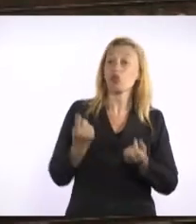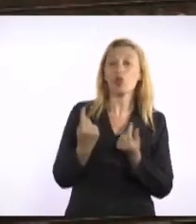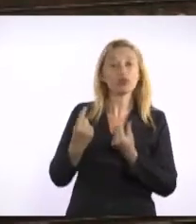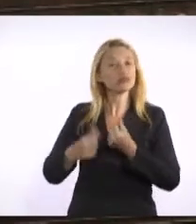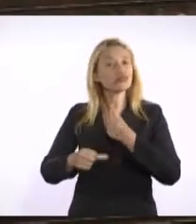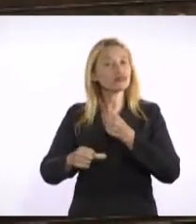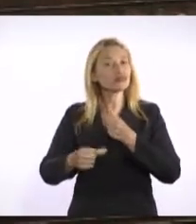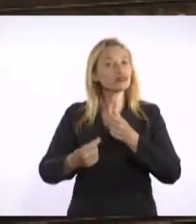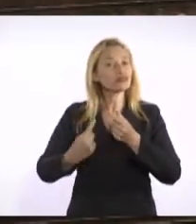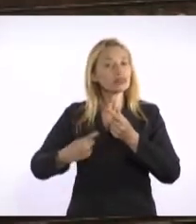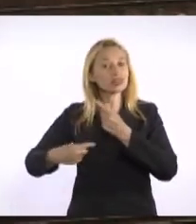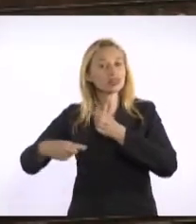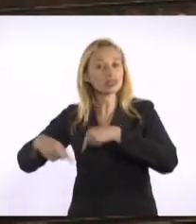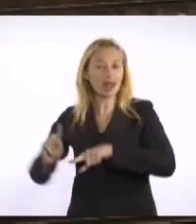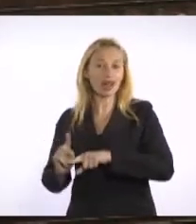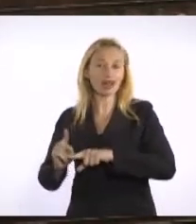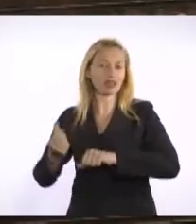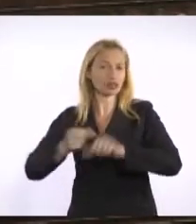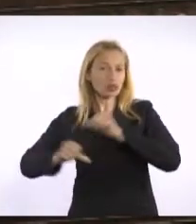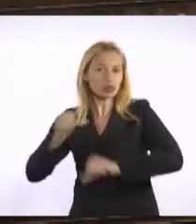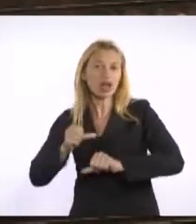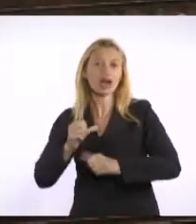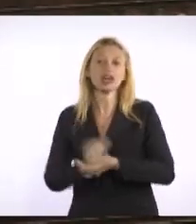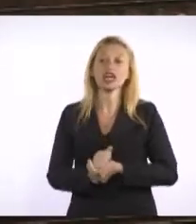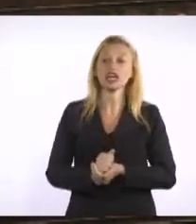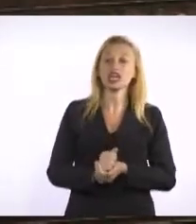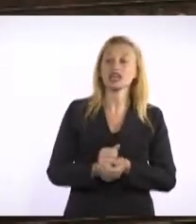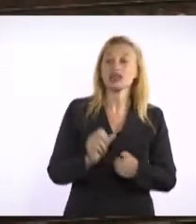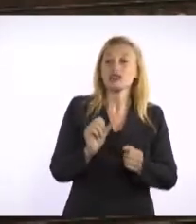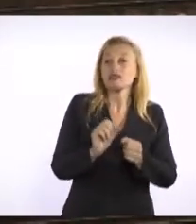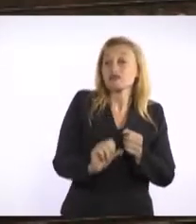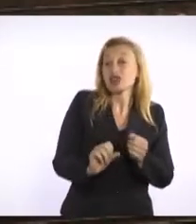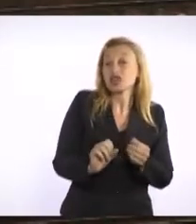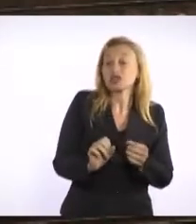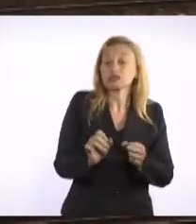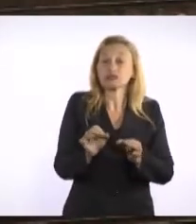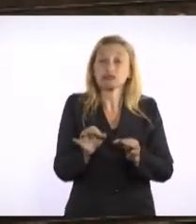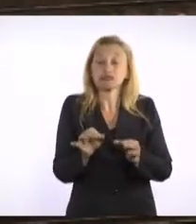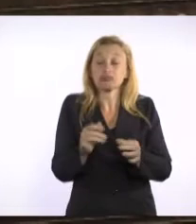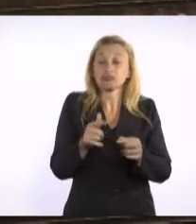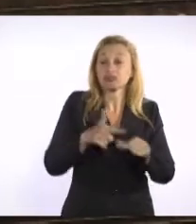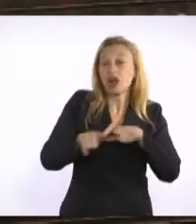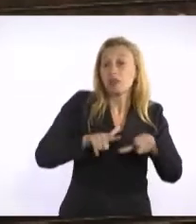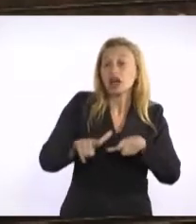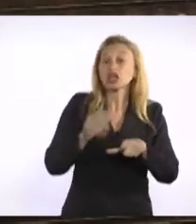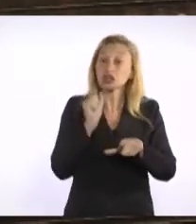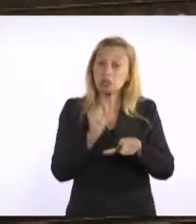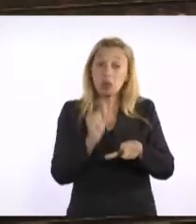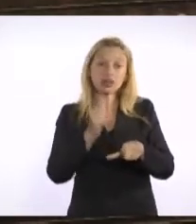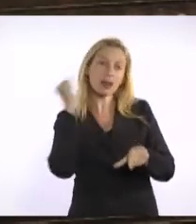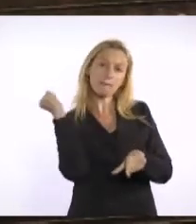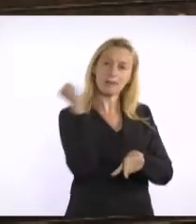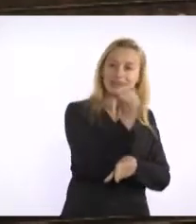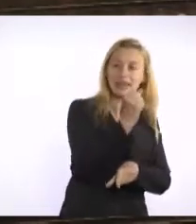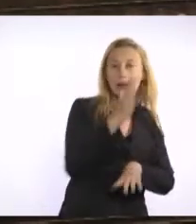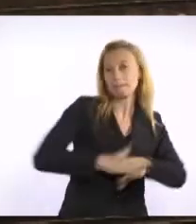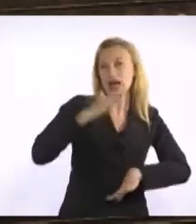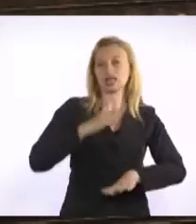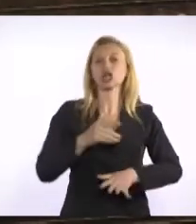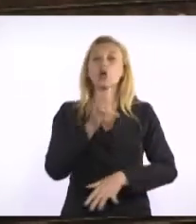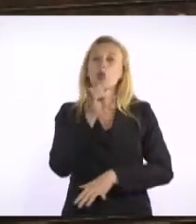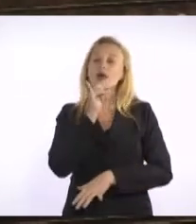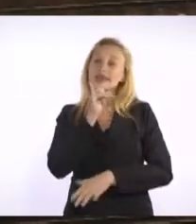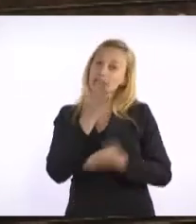uma lógica bélica que dá uma suposta autonomia às polícias para que possam matar mais. Exemplo disso, e aí